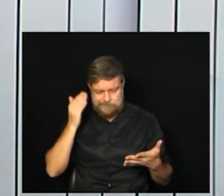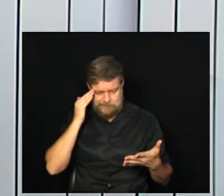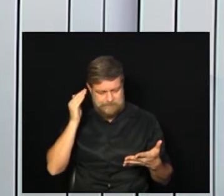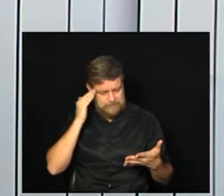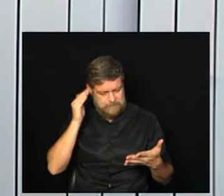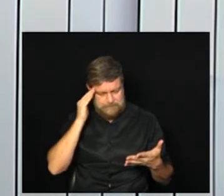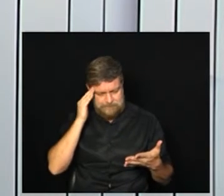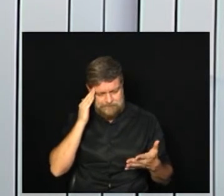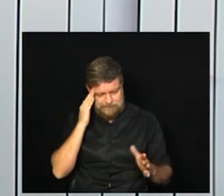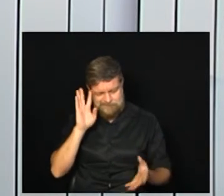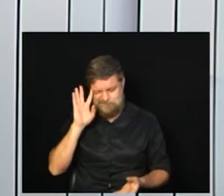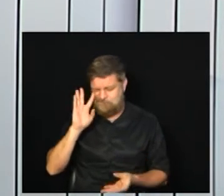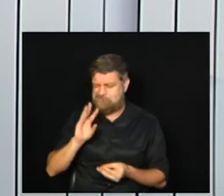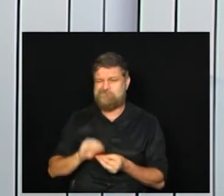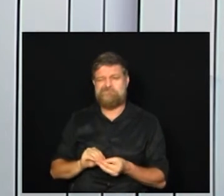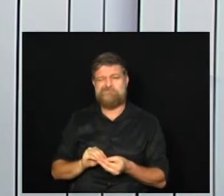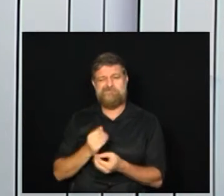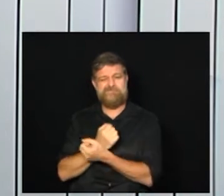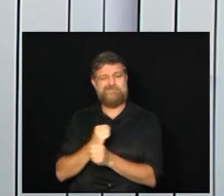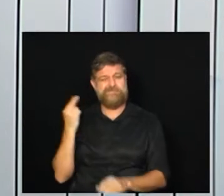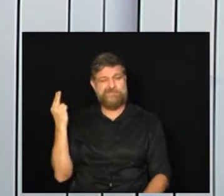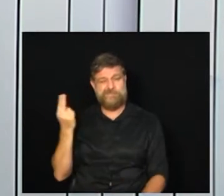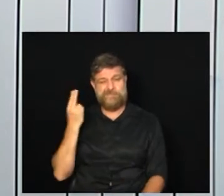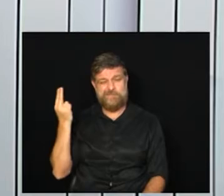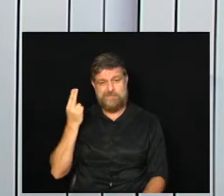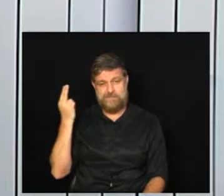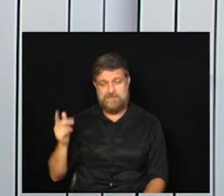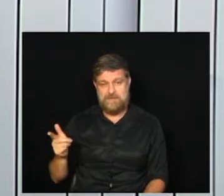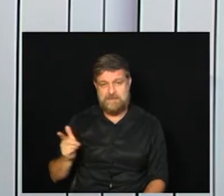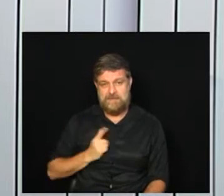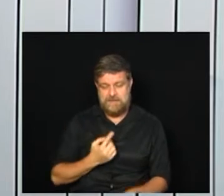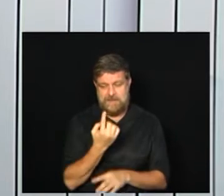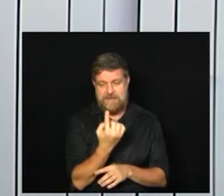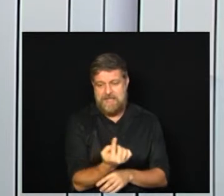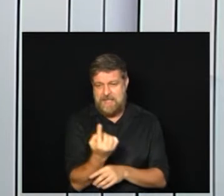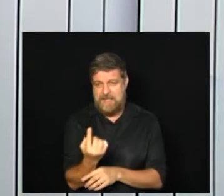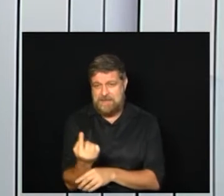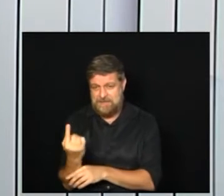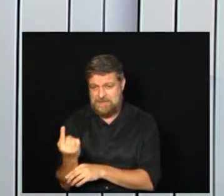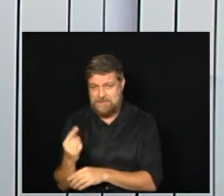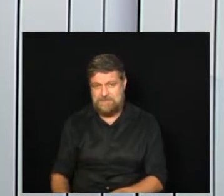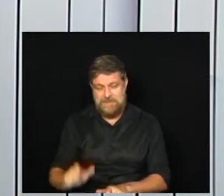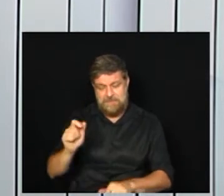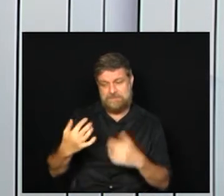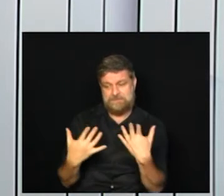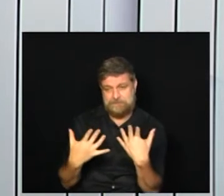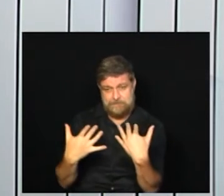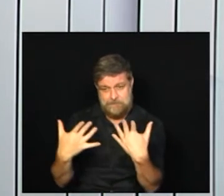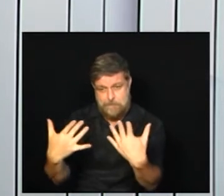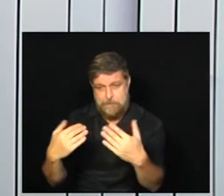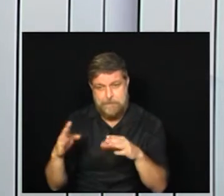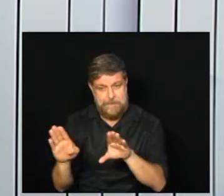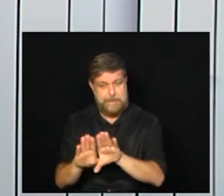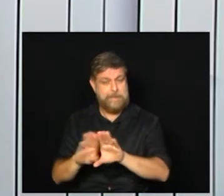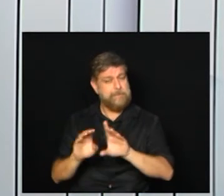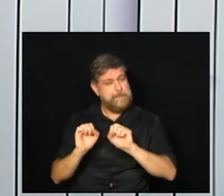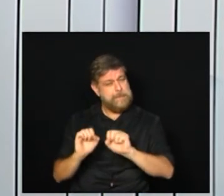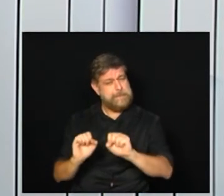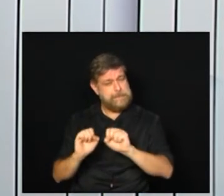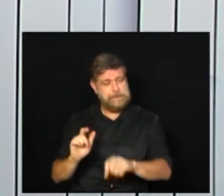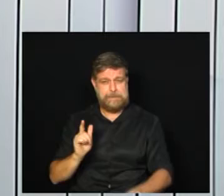nos últimos 12 meses, você está tendo a metade do que foi a inflação, até um pouco menos da